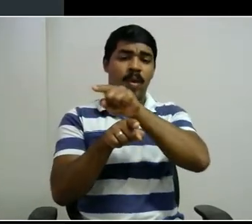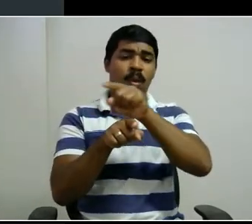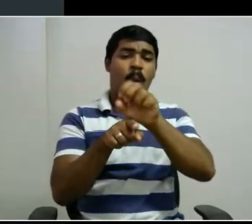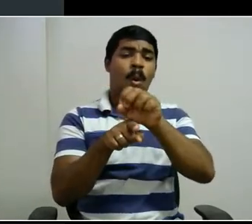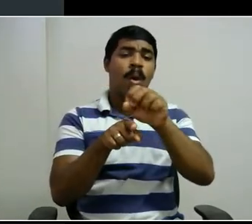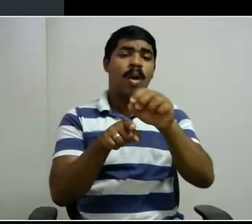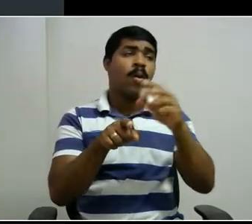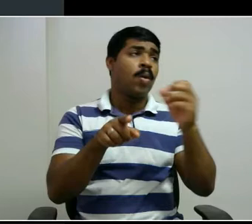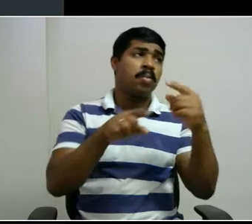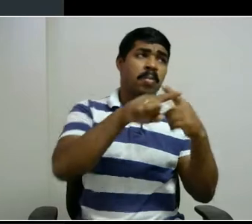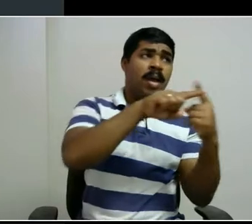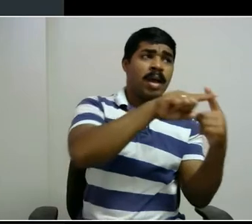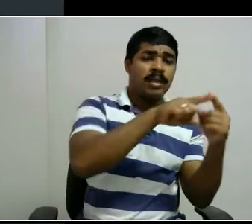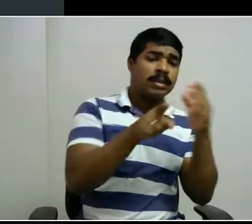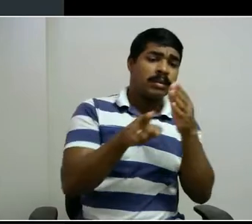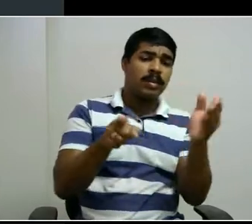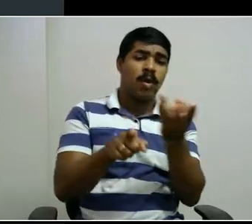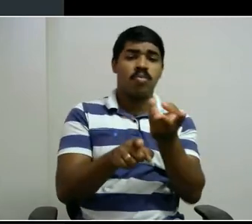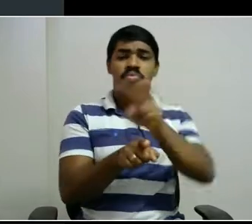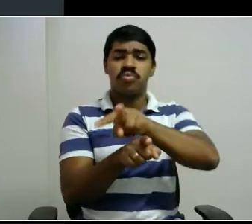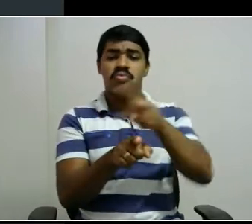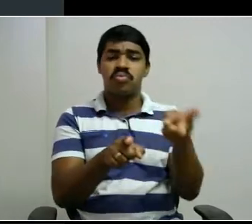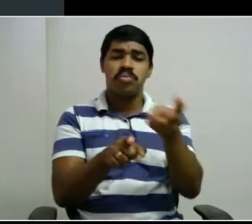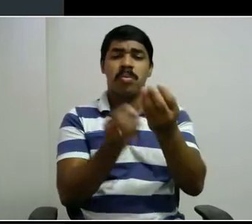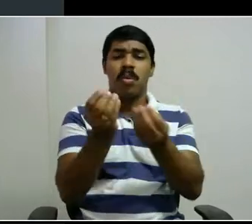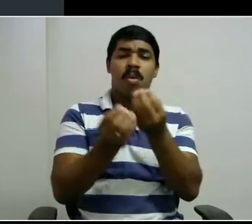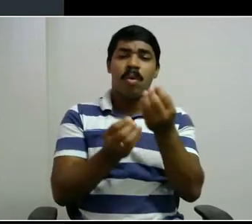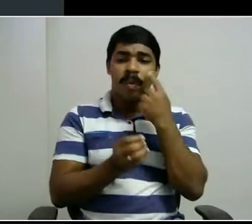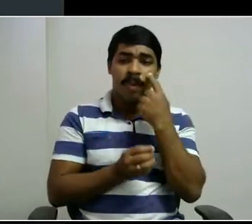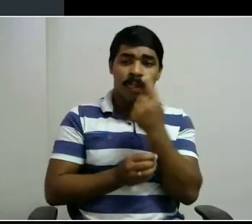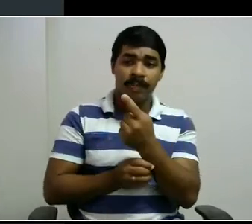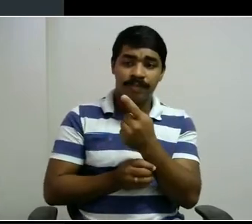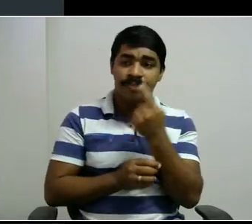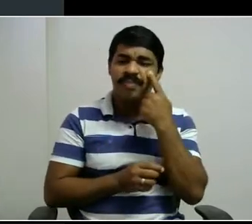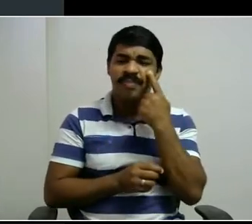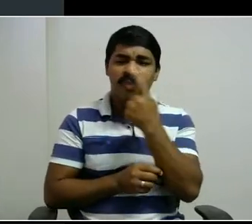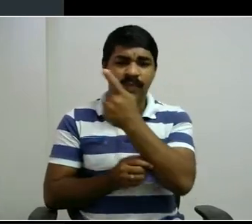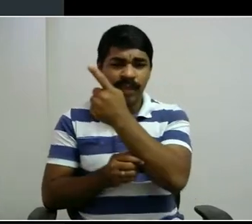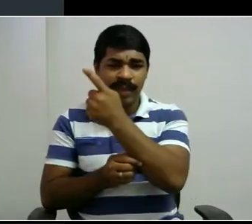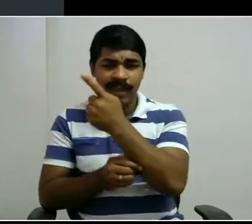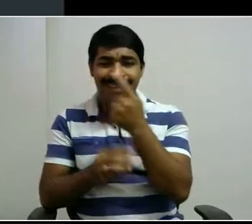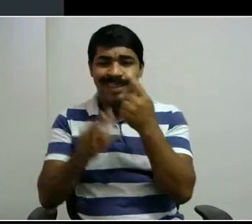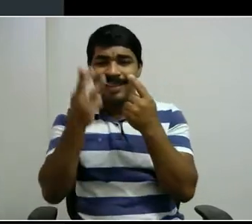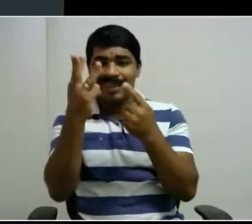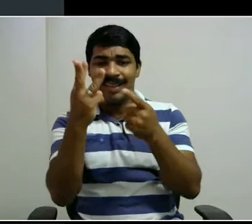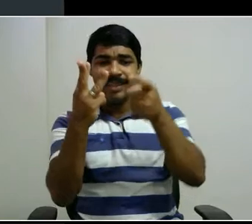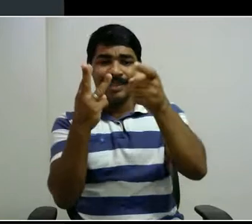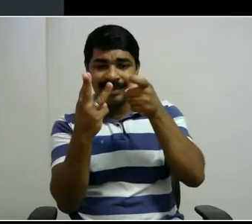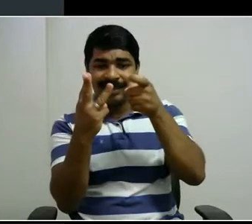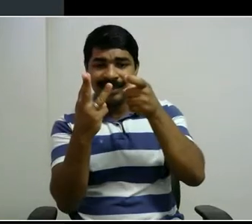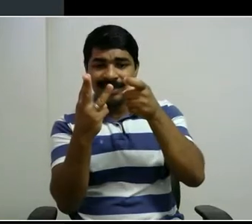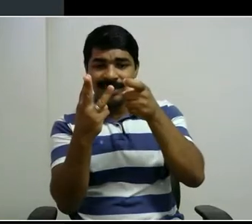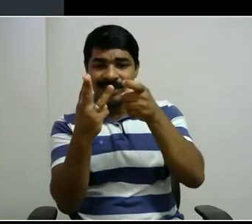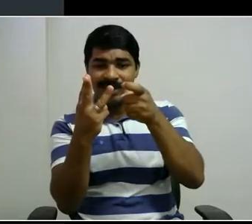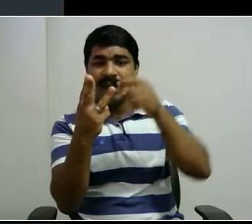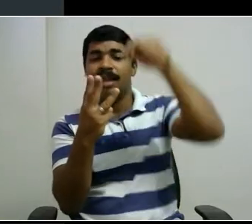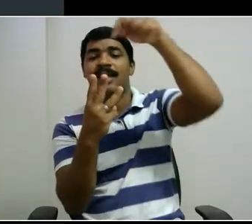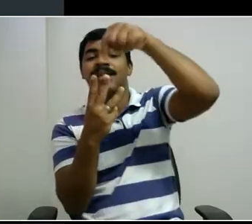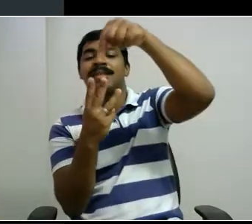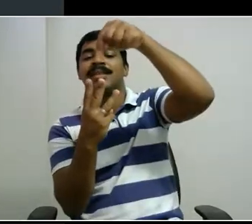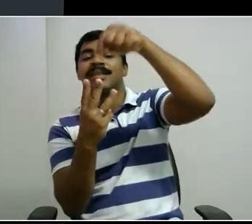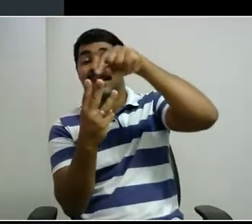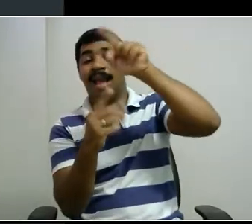função é crescente ou decrescente. Essa função, ó, ela é crescente porque o número que está acompanhando o x aqui é 3. 3 ele é positivo, então, portanto, a